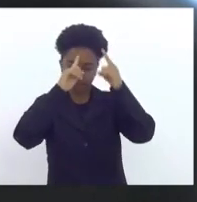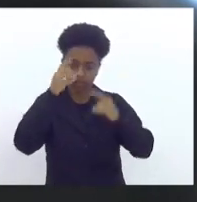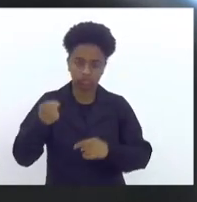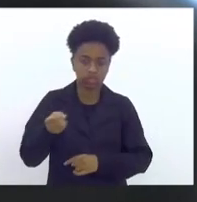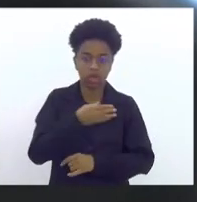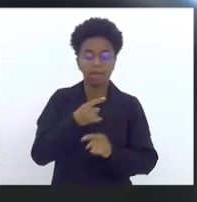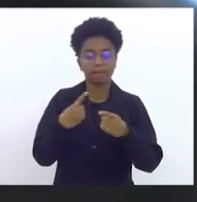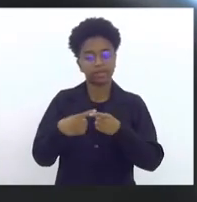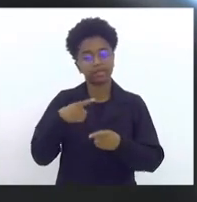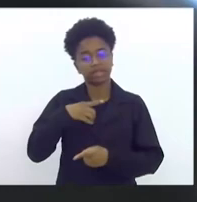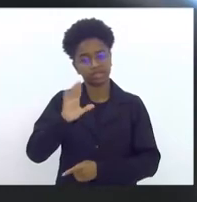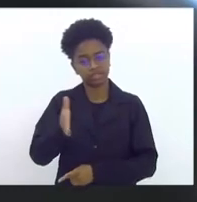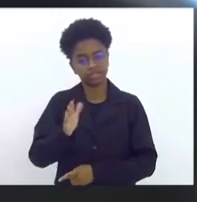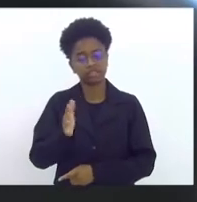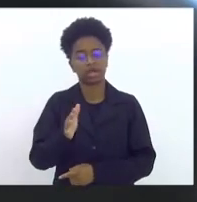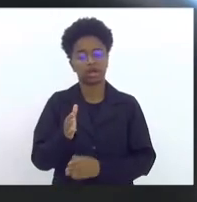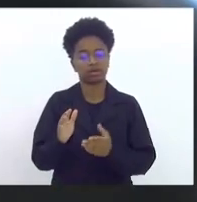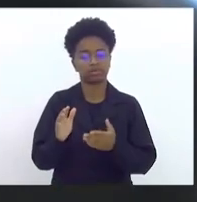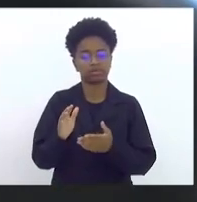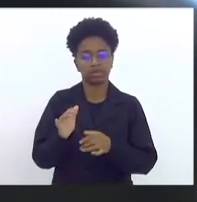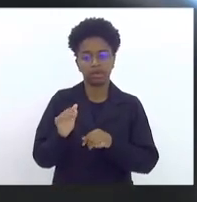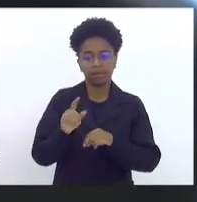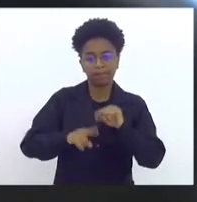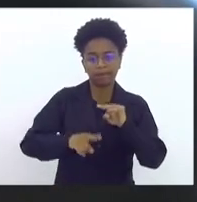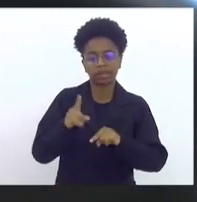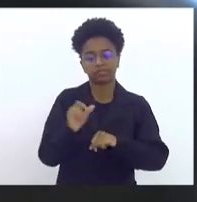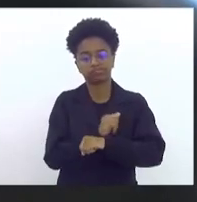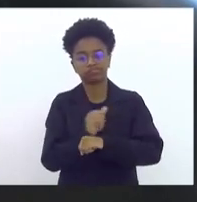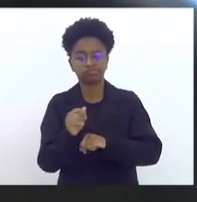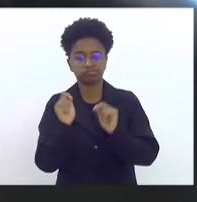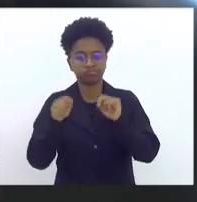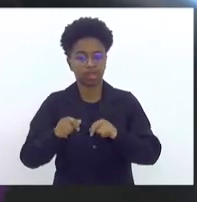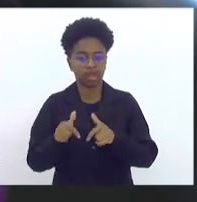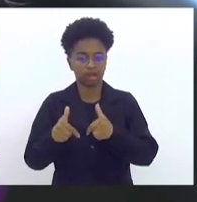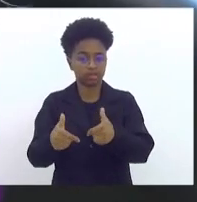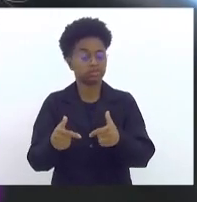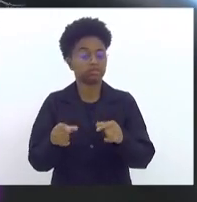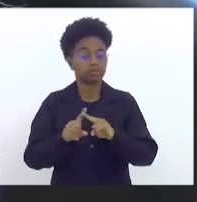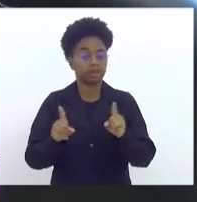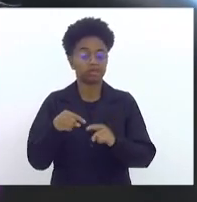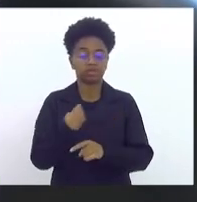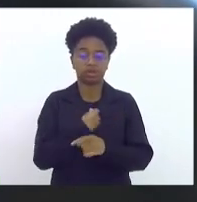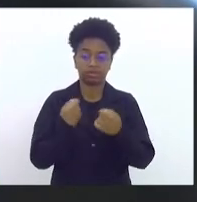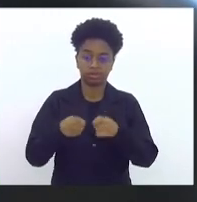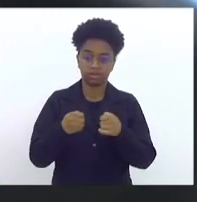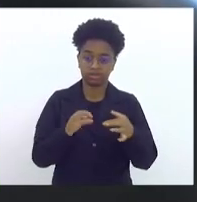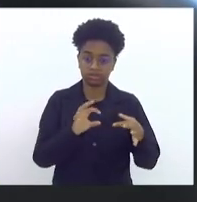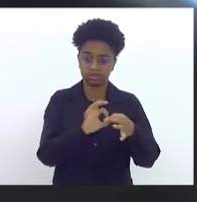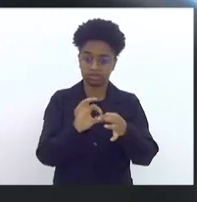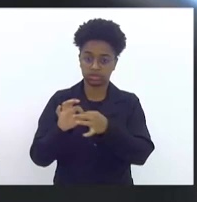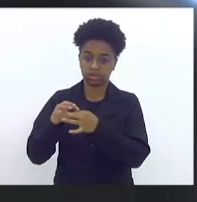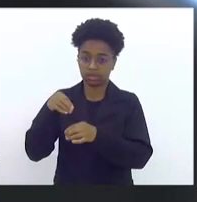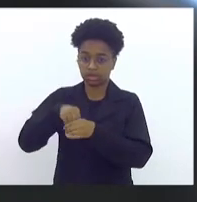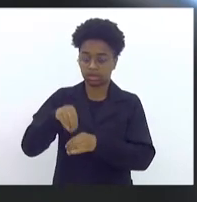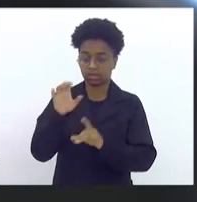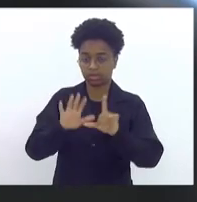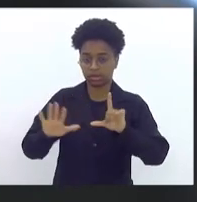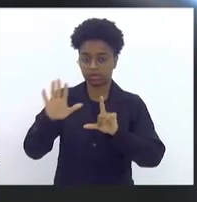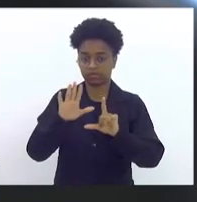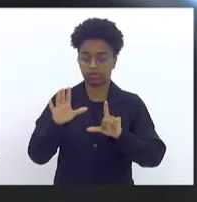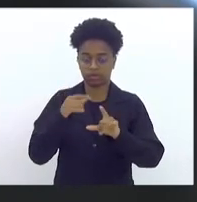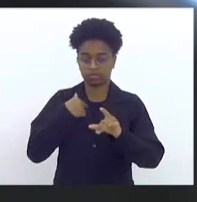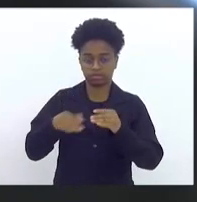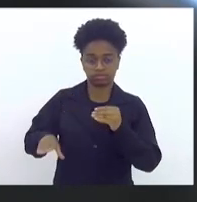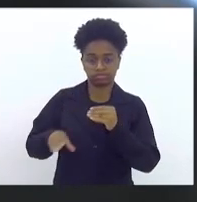dispositivos que já fazem isso que a gente só precisa fazer essa integração dentro dessa plataforma são essas minhas